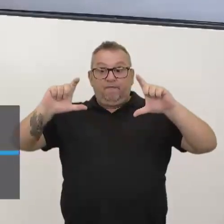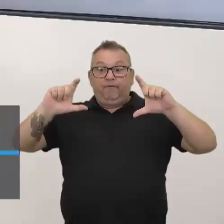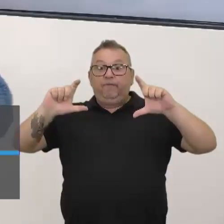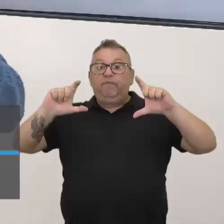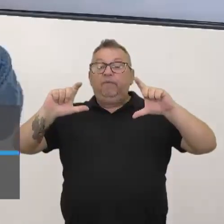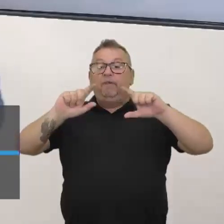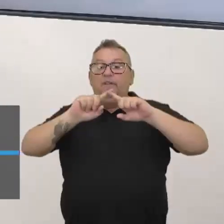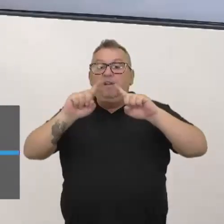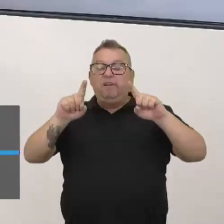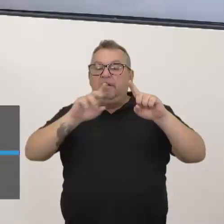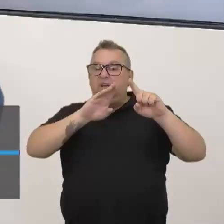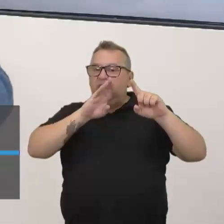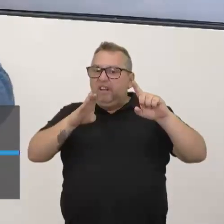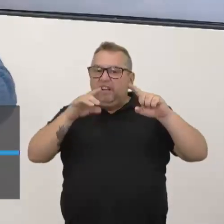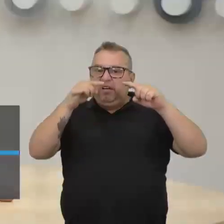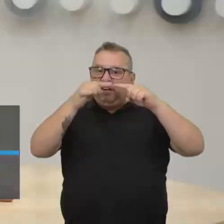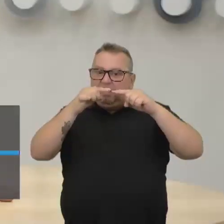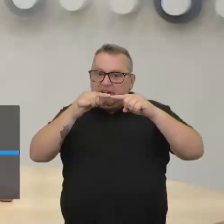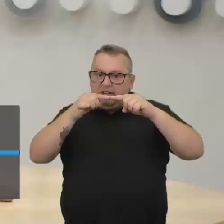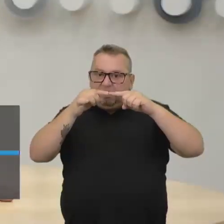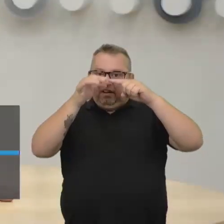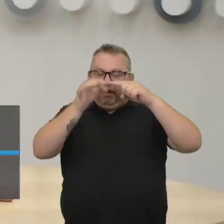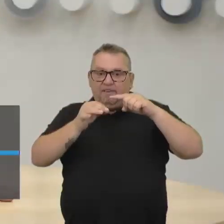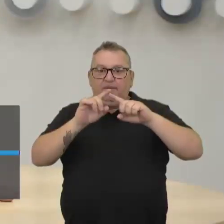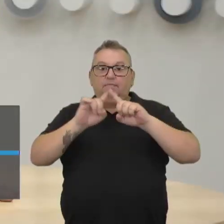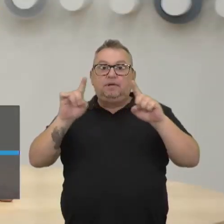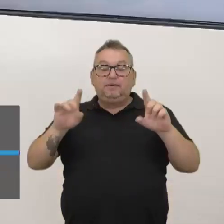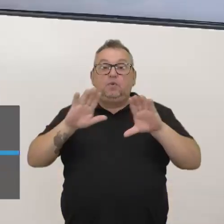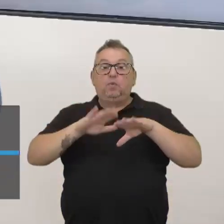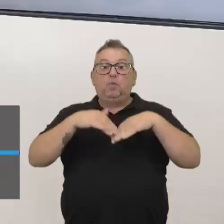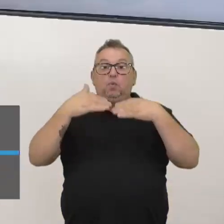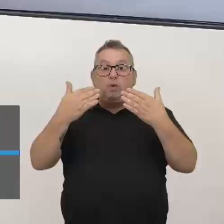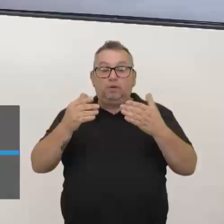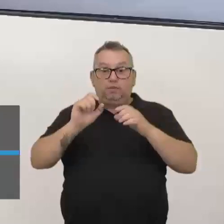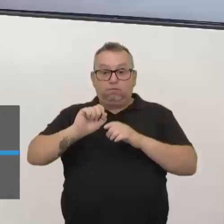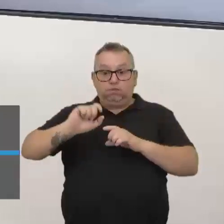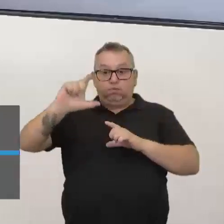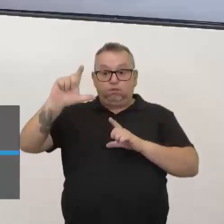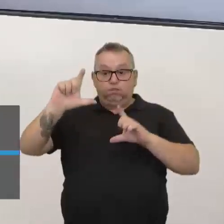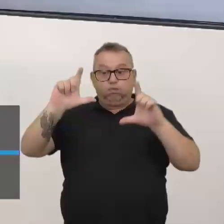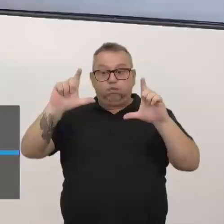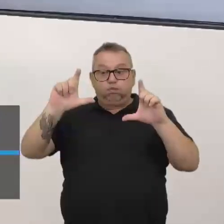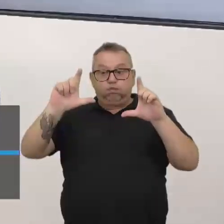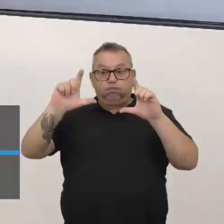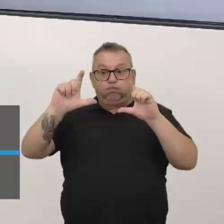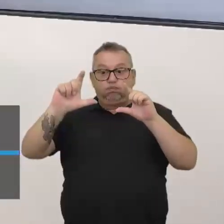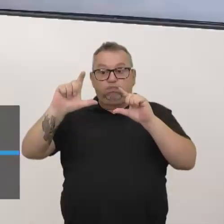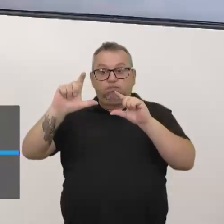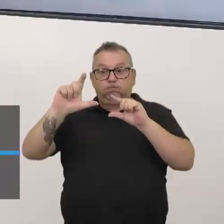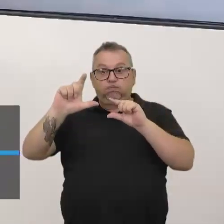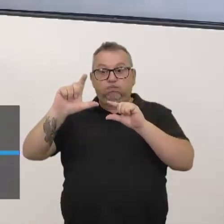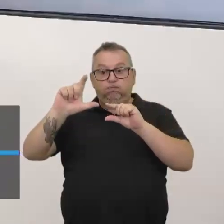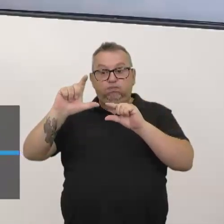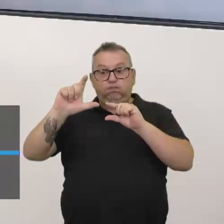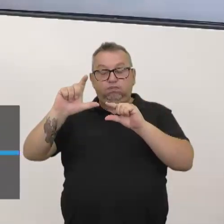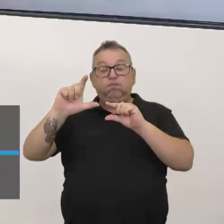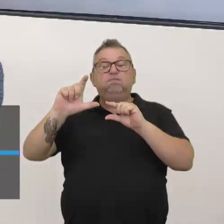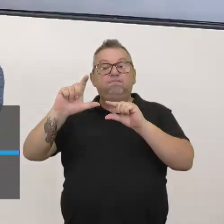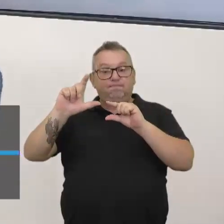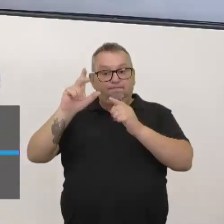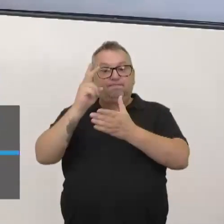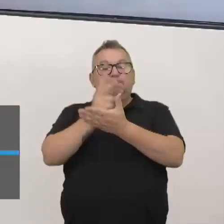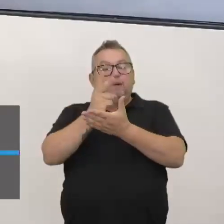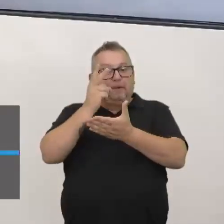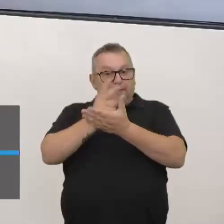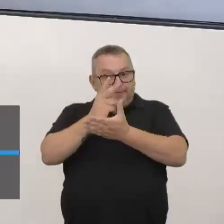fala que ela é diretamente proporcional. Show. Mas quando uma aumenta e a outra reduz, na mesma proporção também, né?